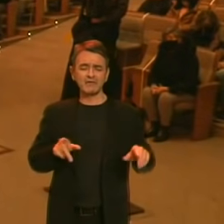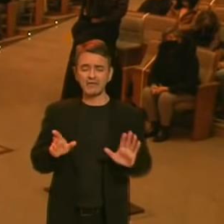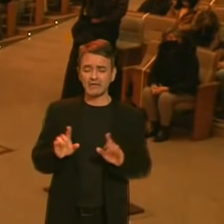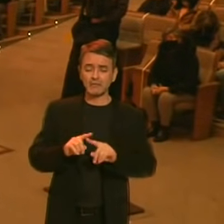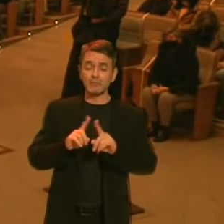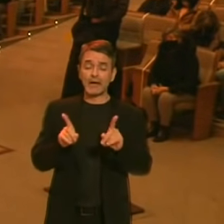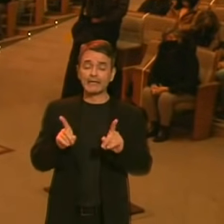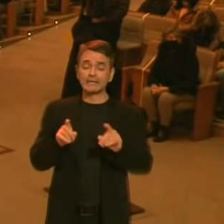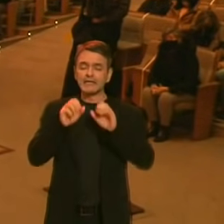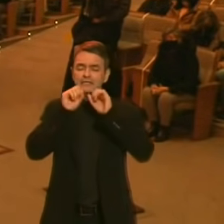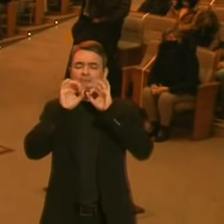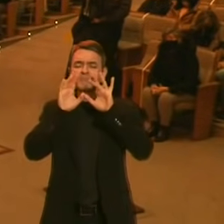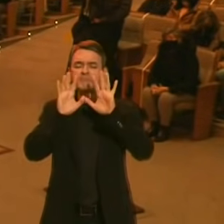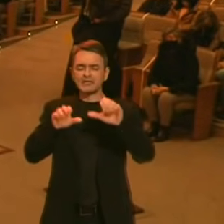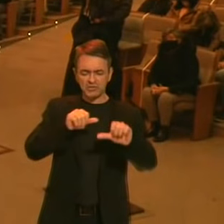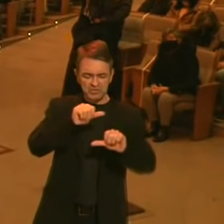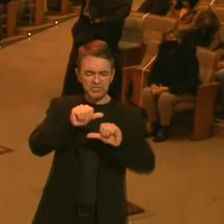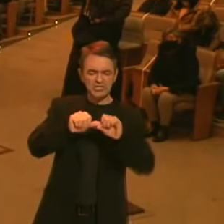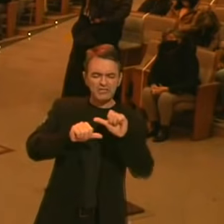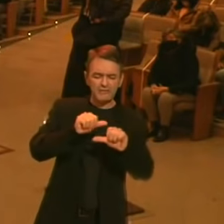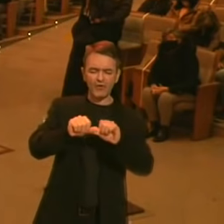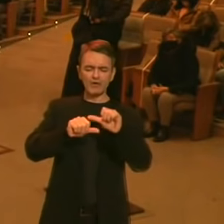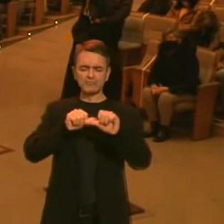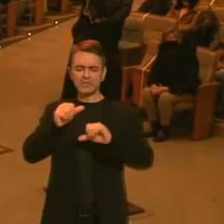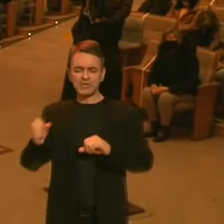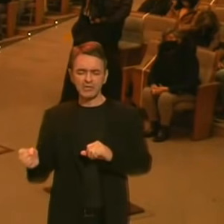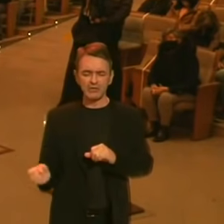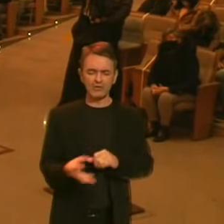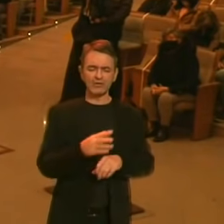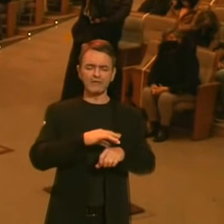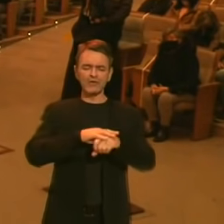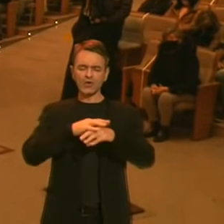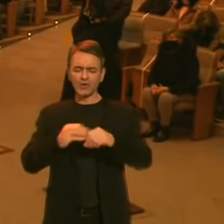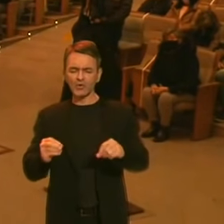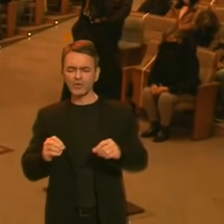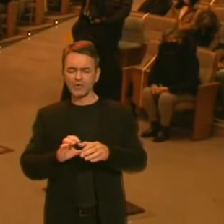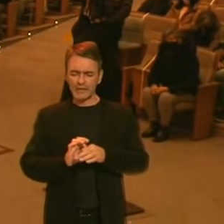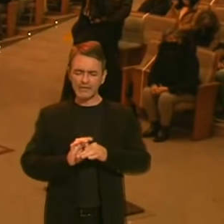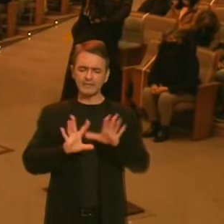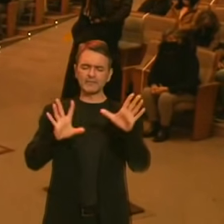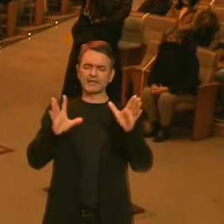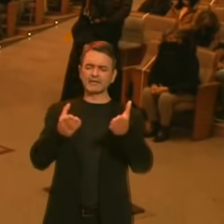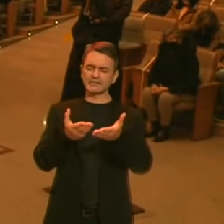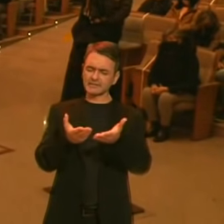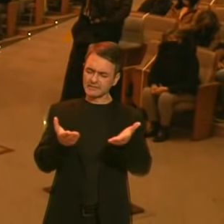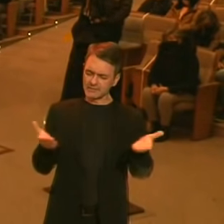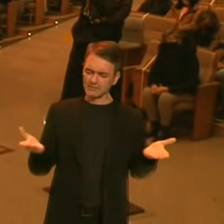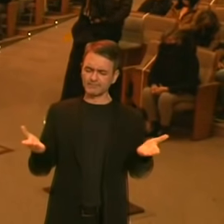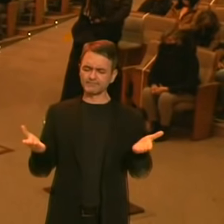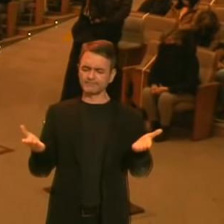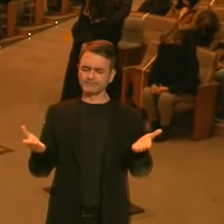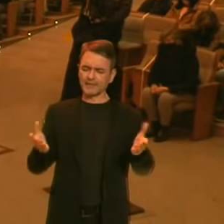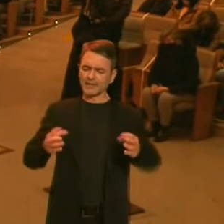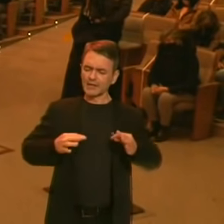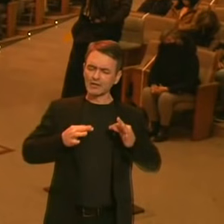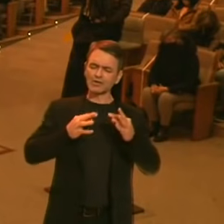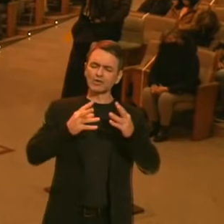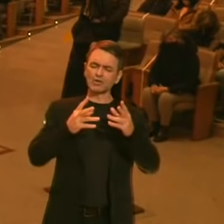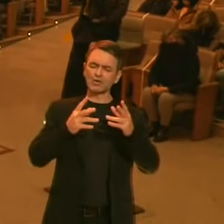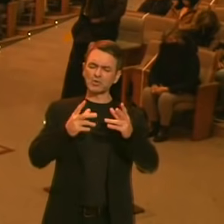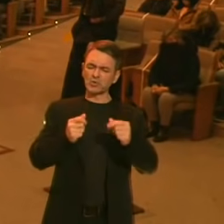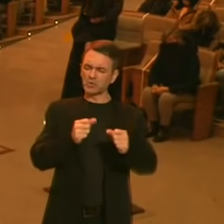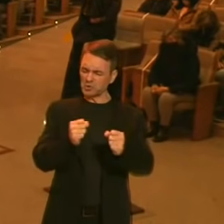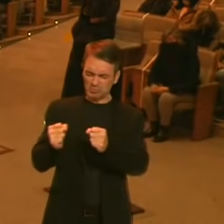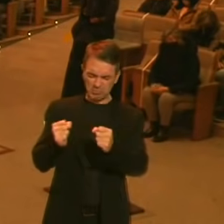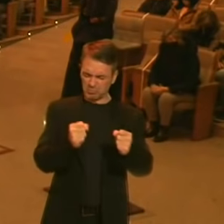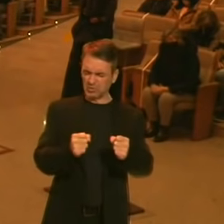venha na forma de transformação, renovação, cura, libertação, e que todo o poder de